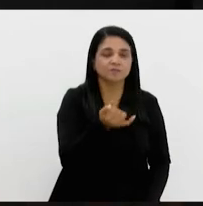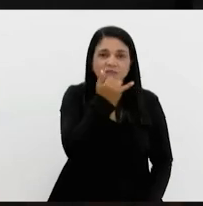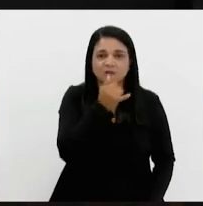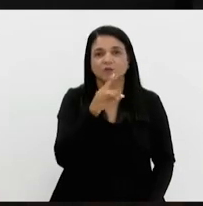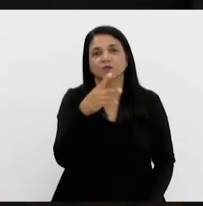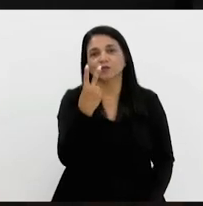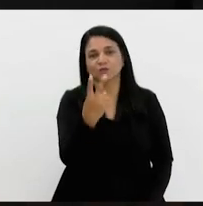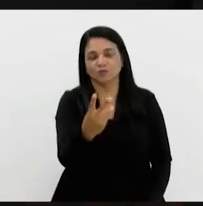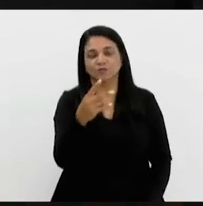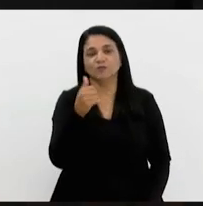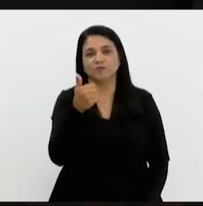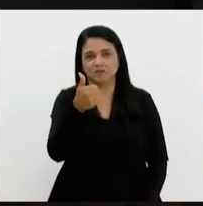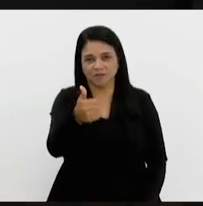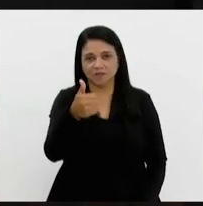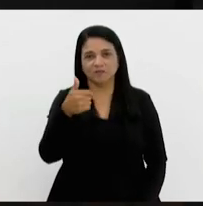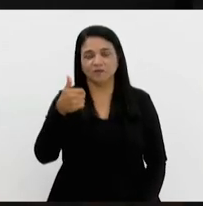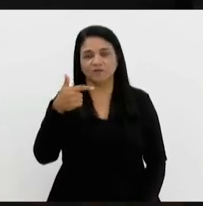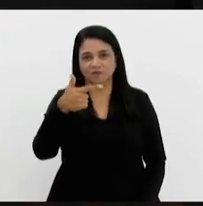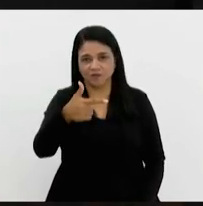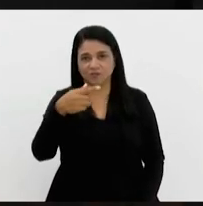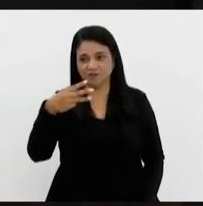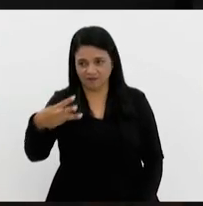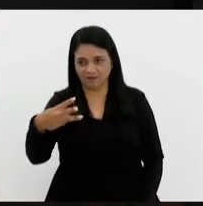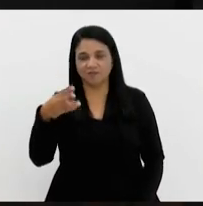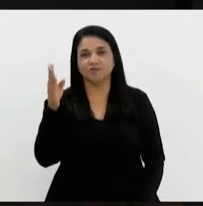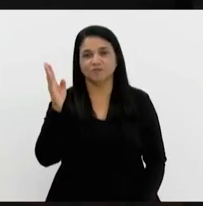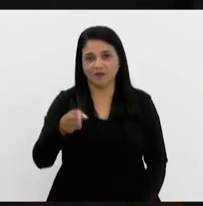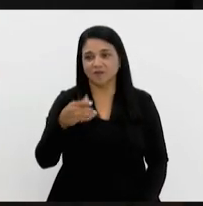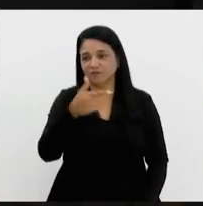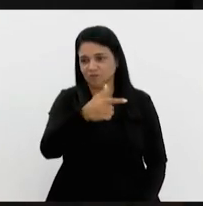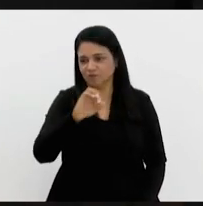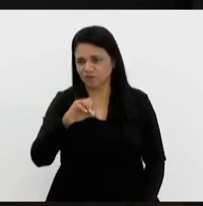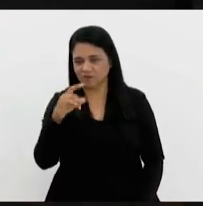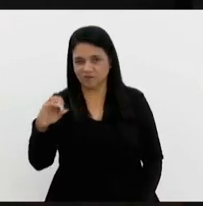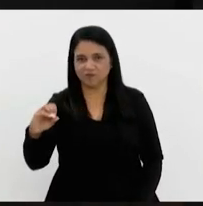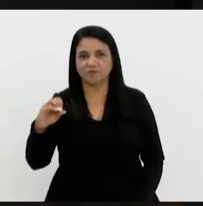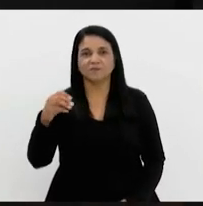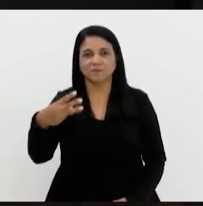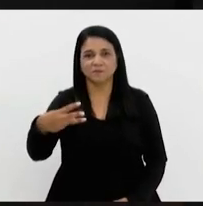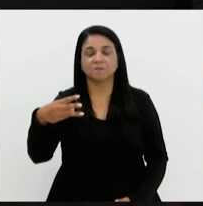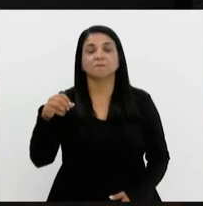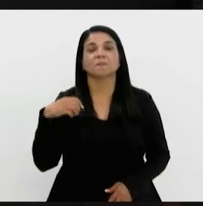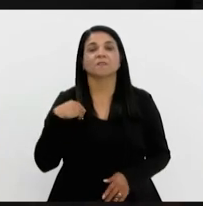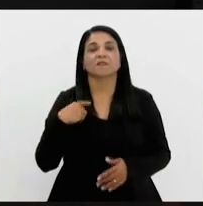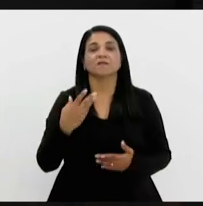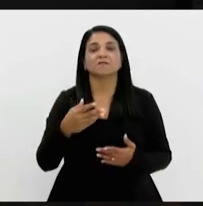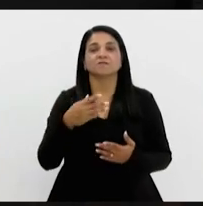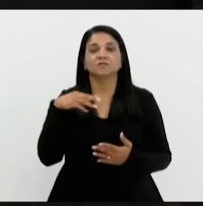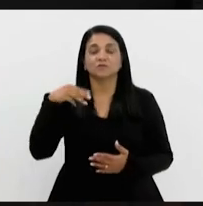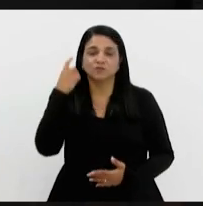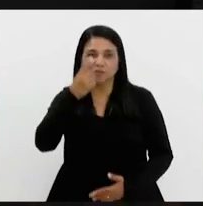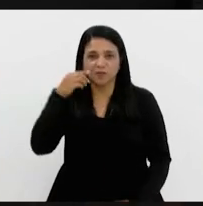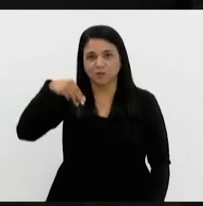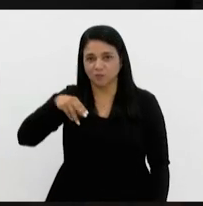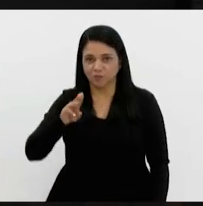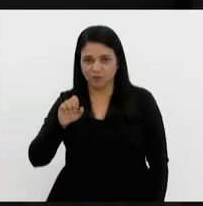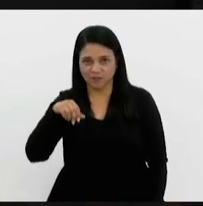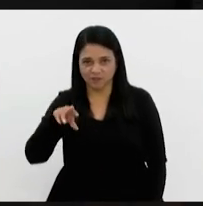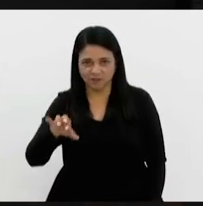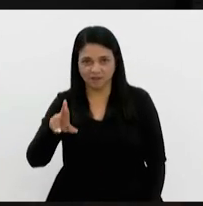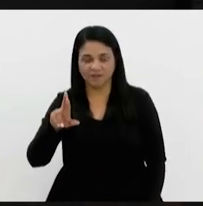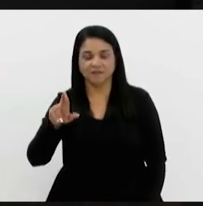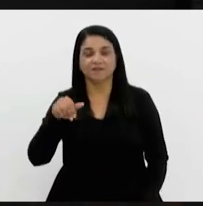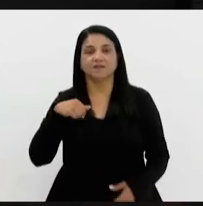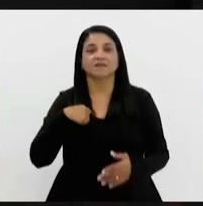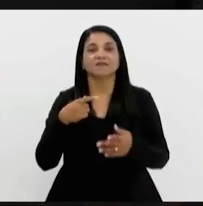2118/23, deputado Munir Neto. Todos que aprovam, aprovado. Também, deputado Munir Neto, projeto de lei